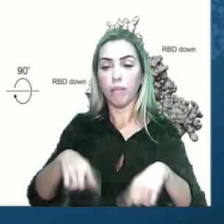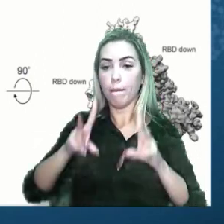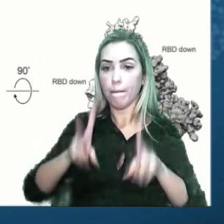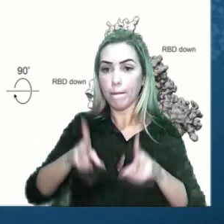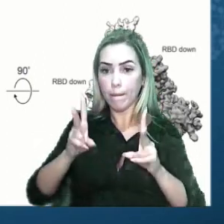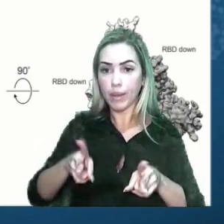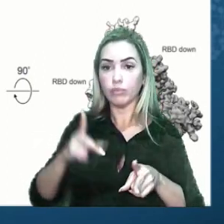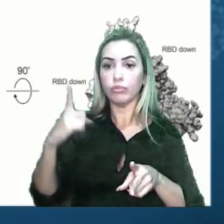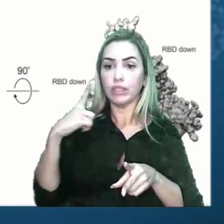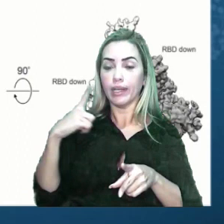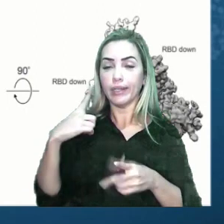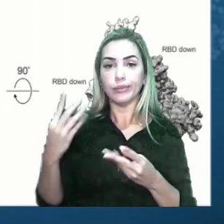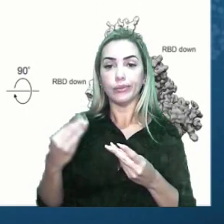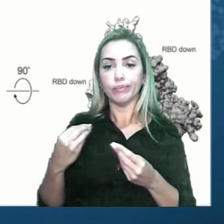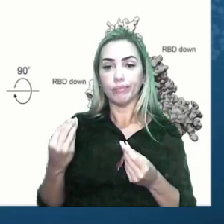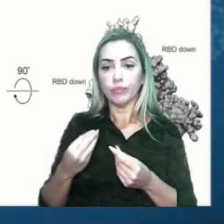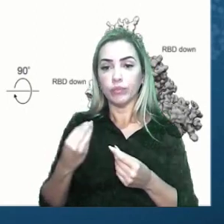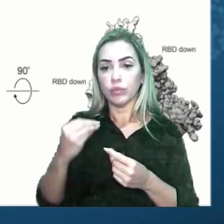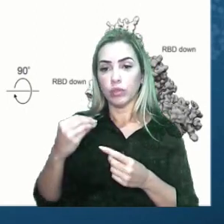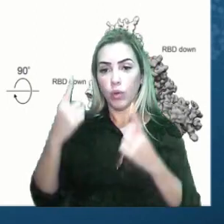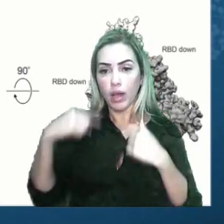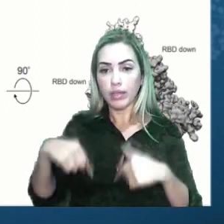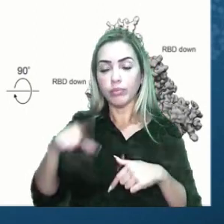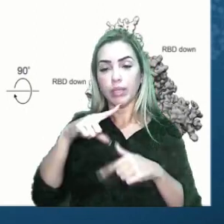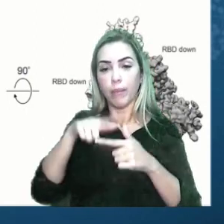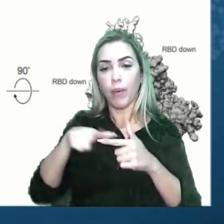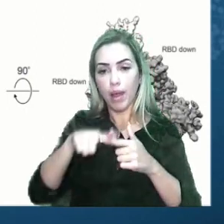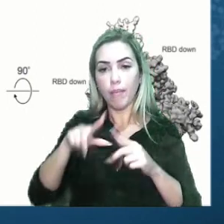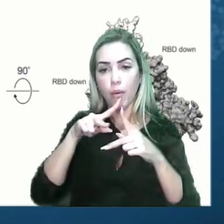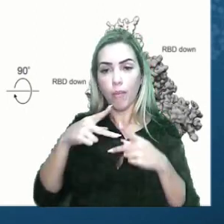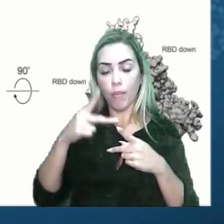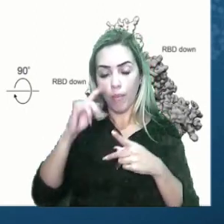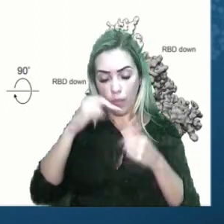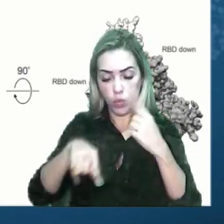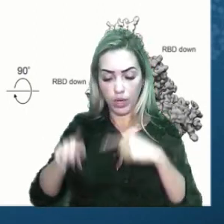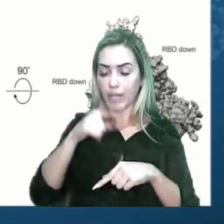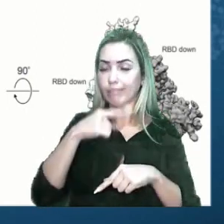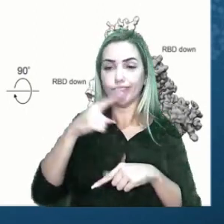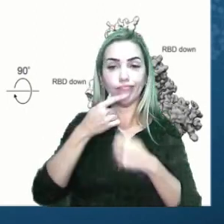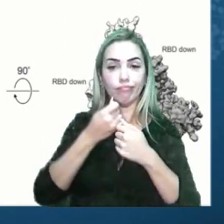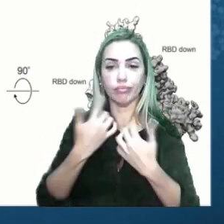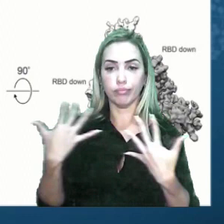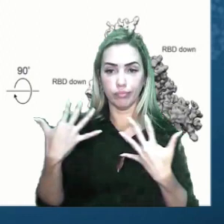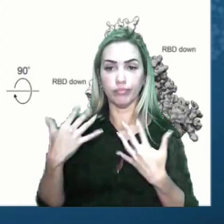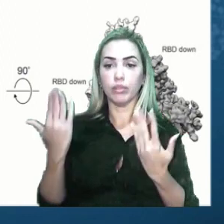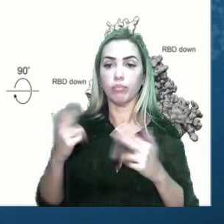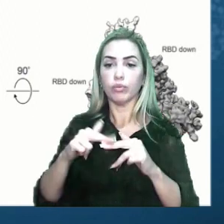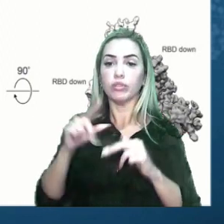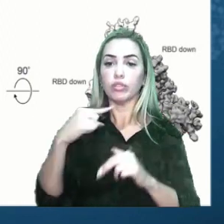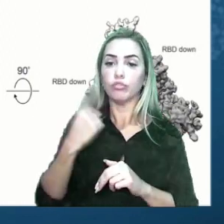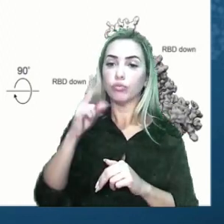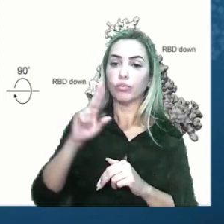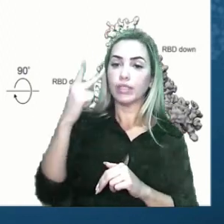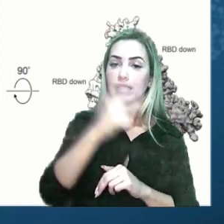com um organismo que tem problemas de imunidade, ele não consegue se espalhar. E a gente tem usado essa